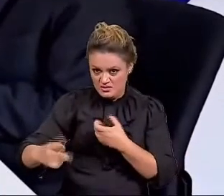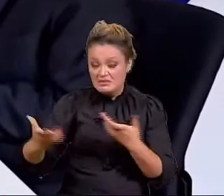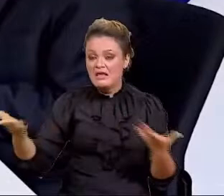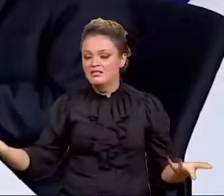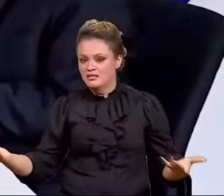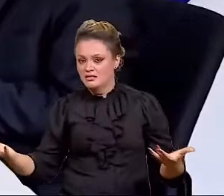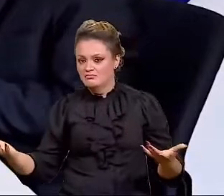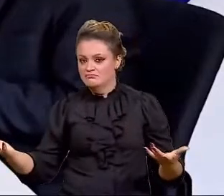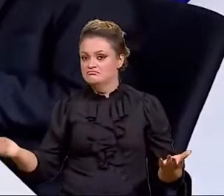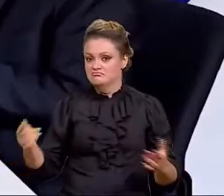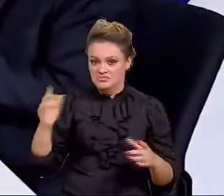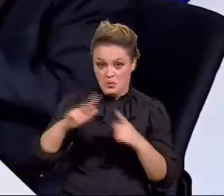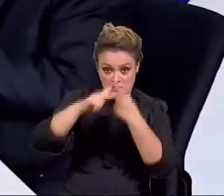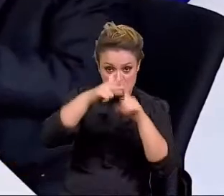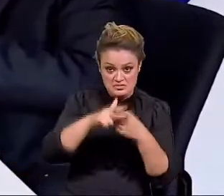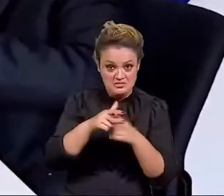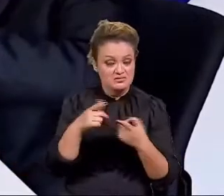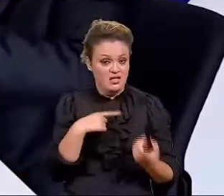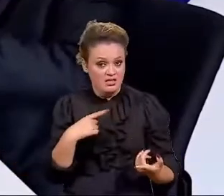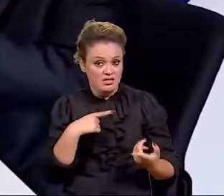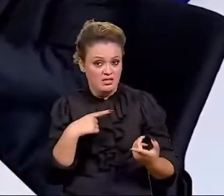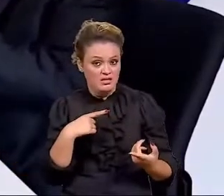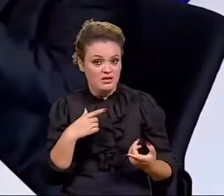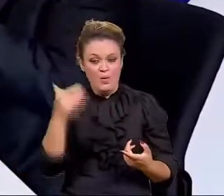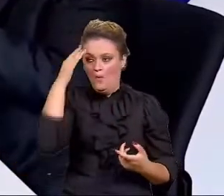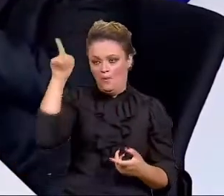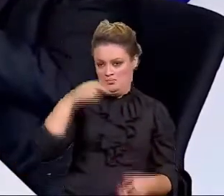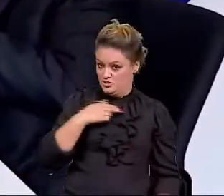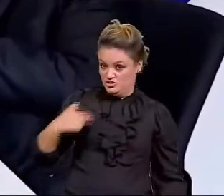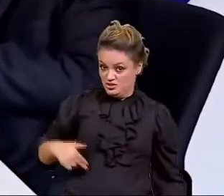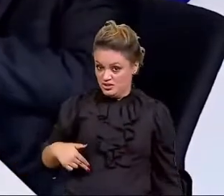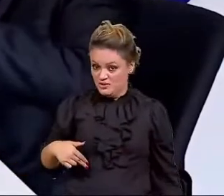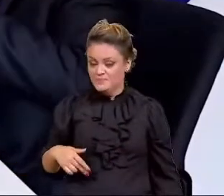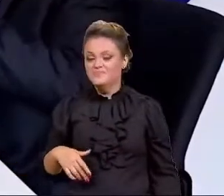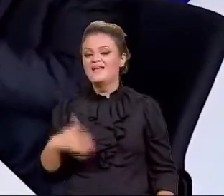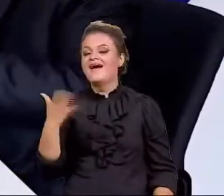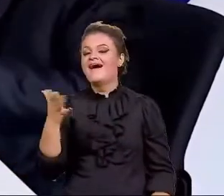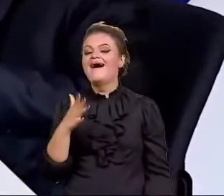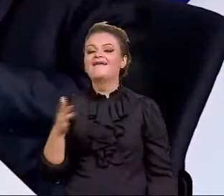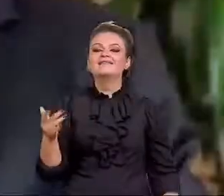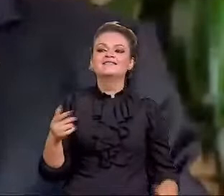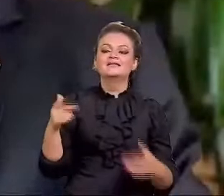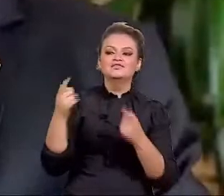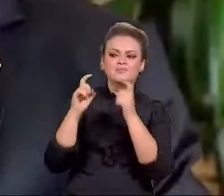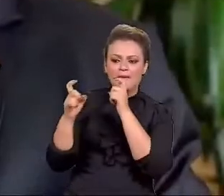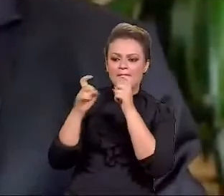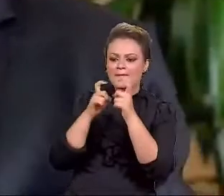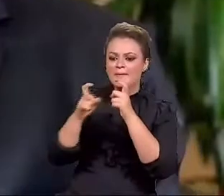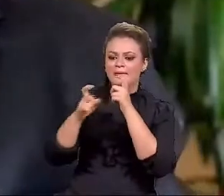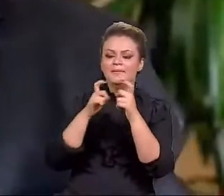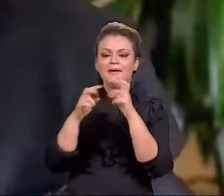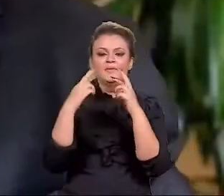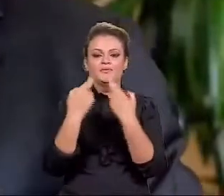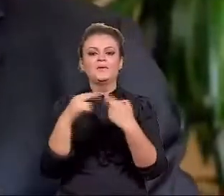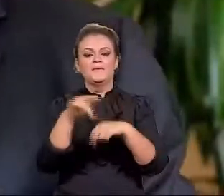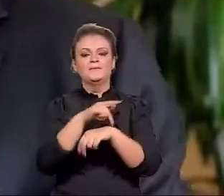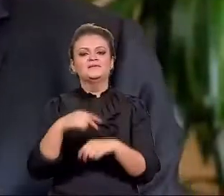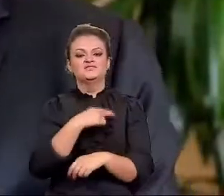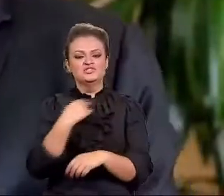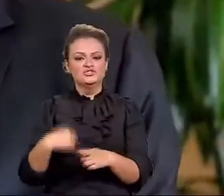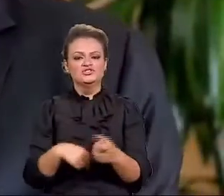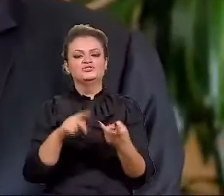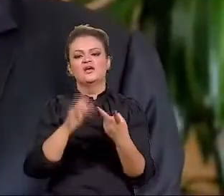que culpar a China? E aí foi interessante, porque nós fizemos uma reunião com a China, com a Índia, com o Brasil e com a África do